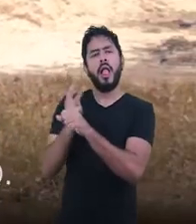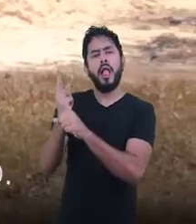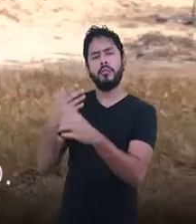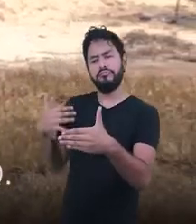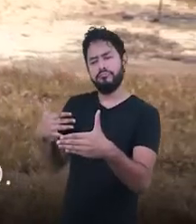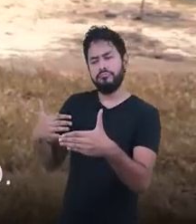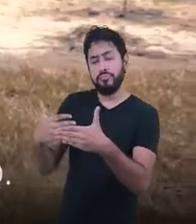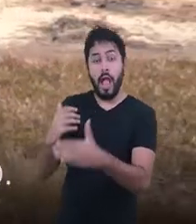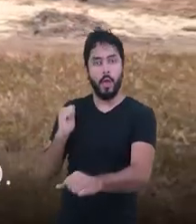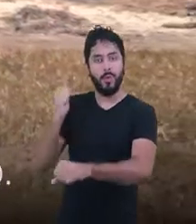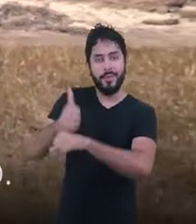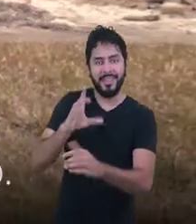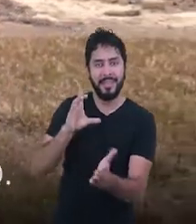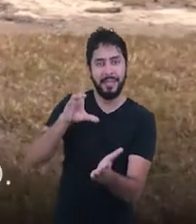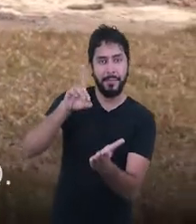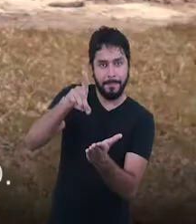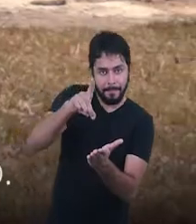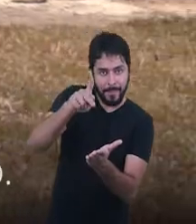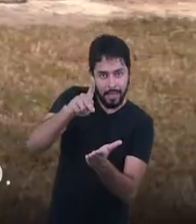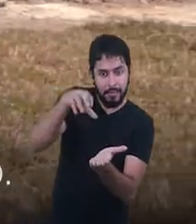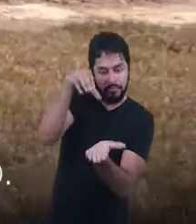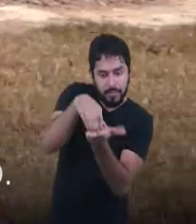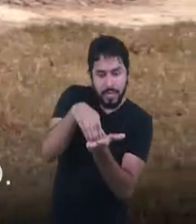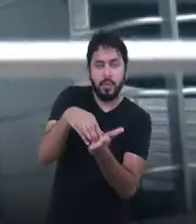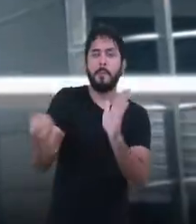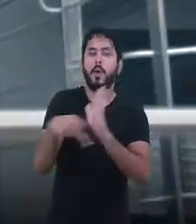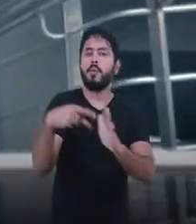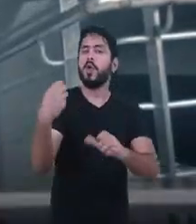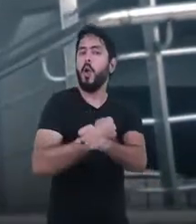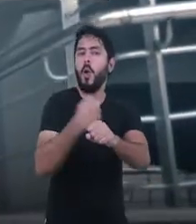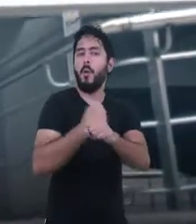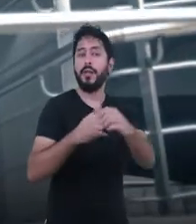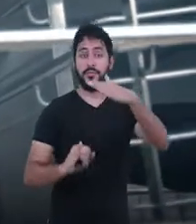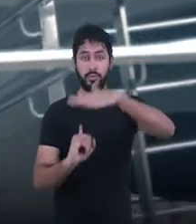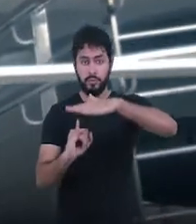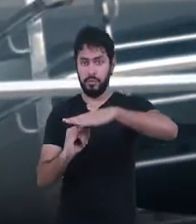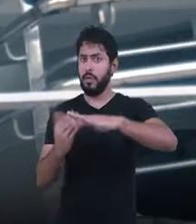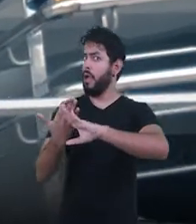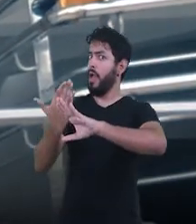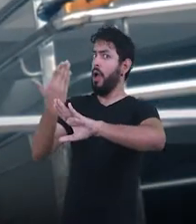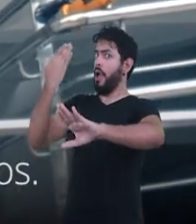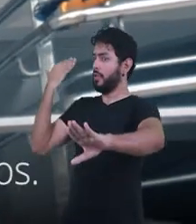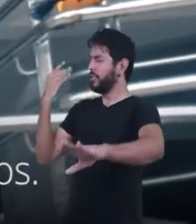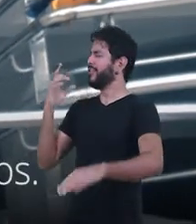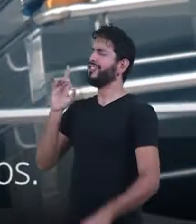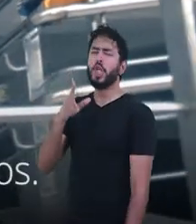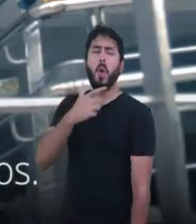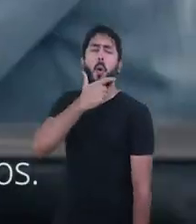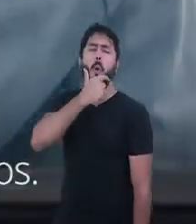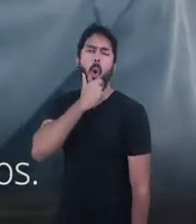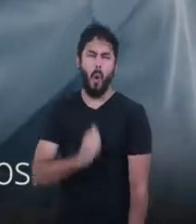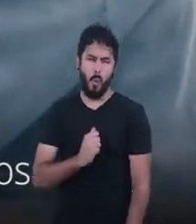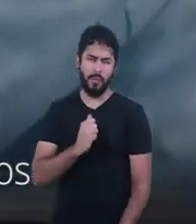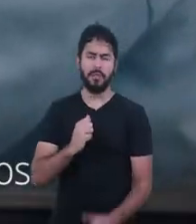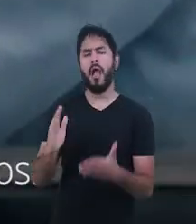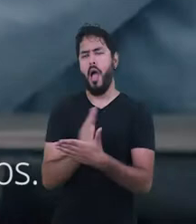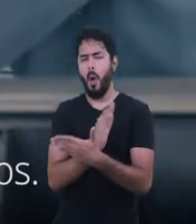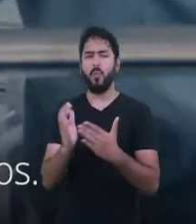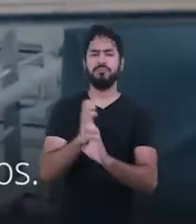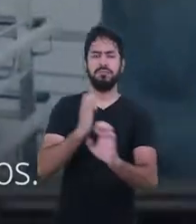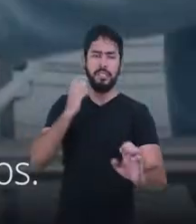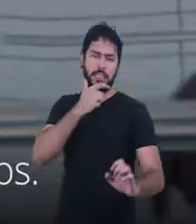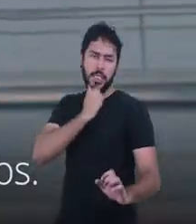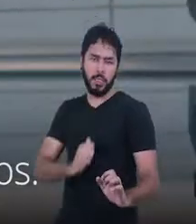o Departamento de Obras e Projetos da instituição. Função essa, ocupada antes, na maioria das vezes, por homens,